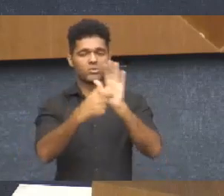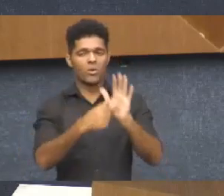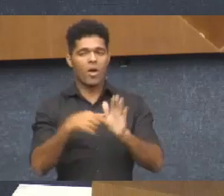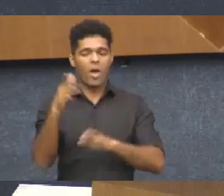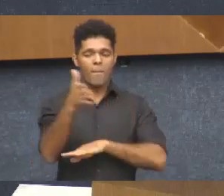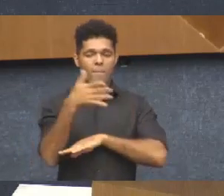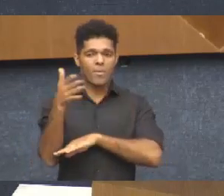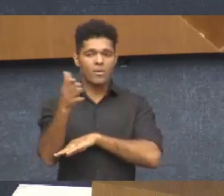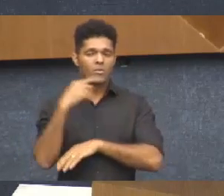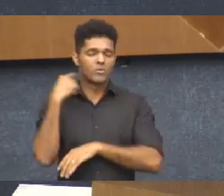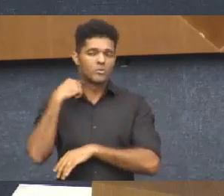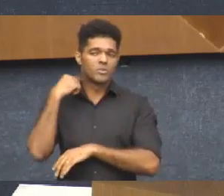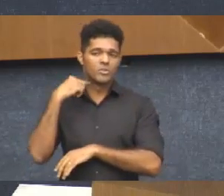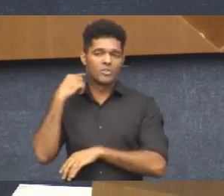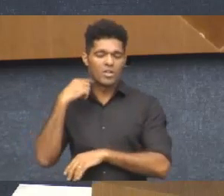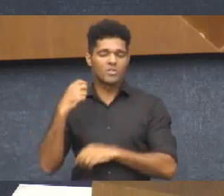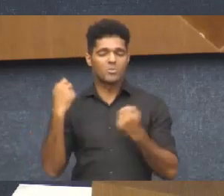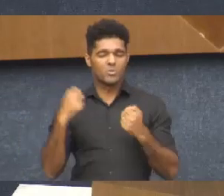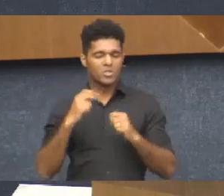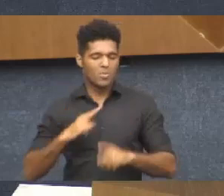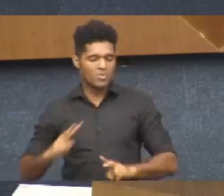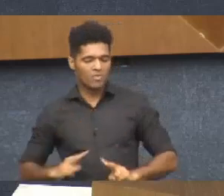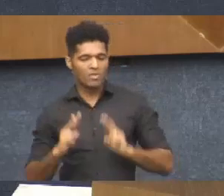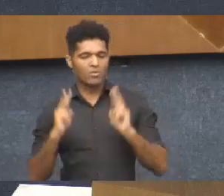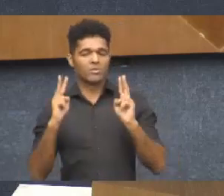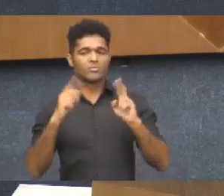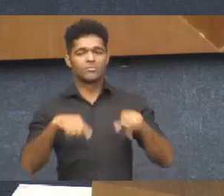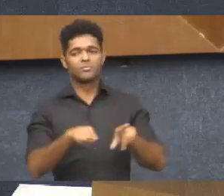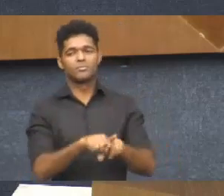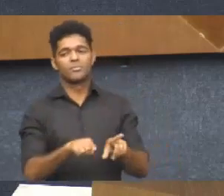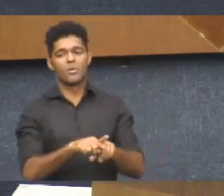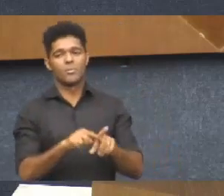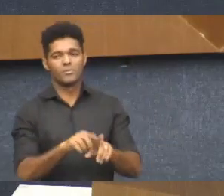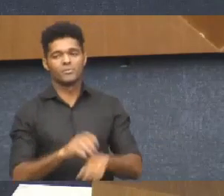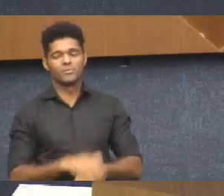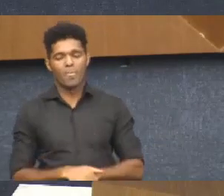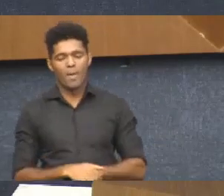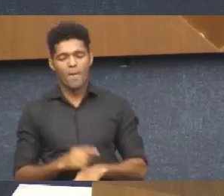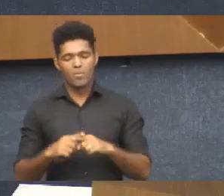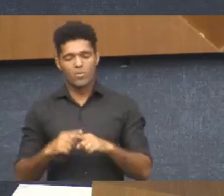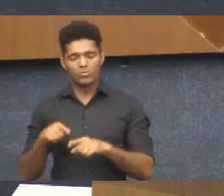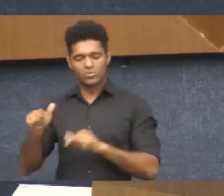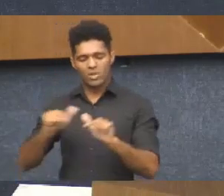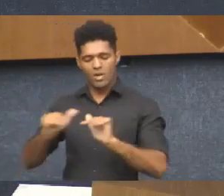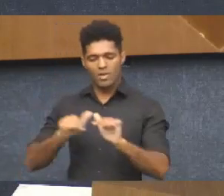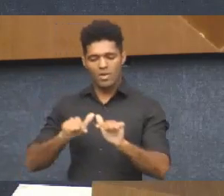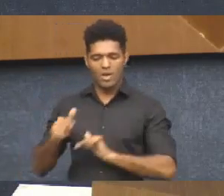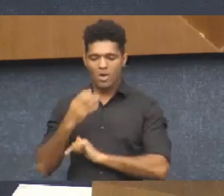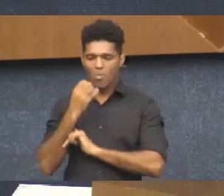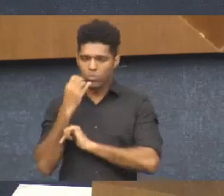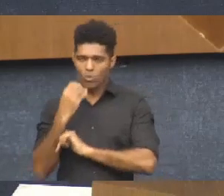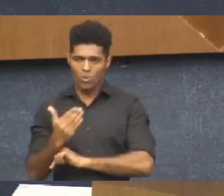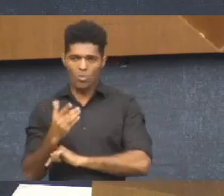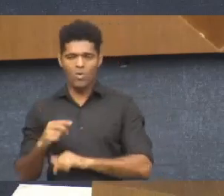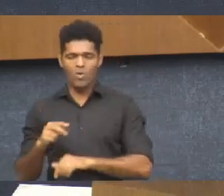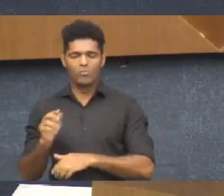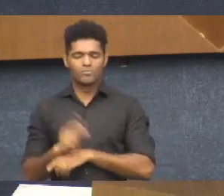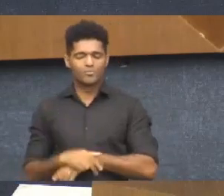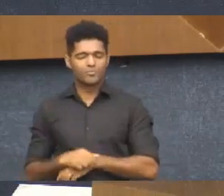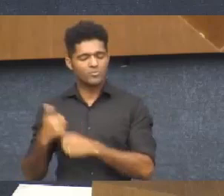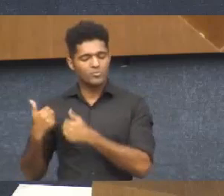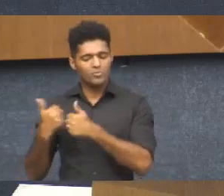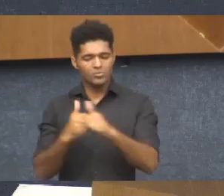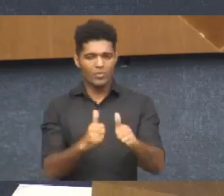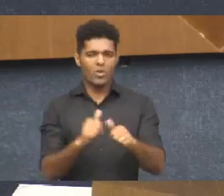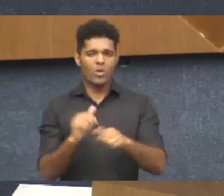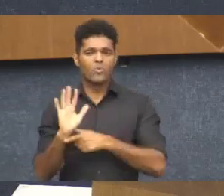e faz com alta qualidade o que ele faz, que deixa a gente... Eu acompanho os vídeos